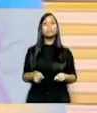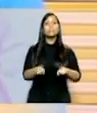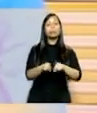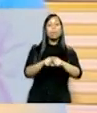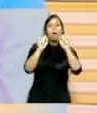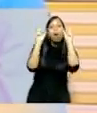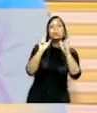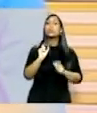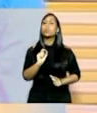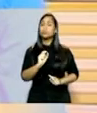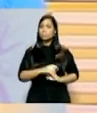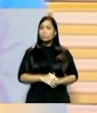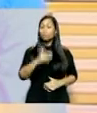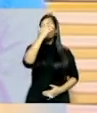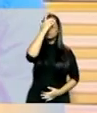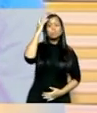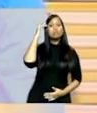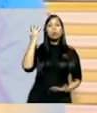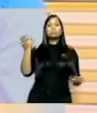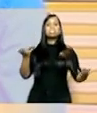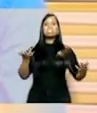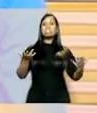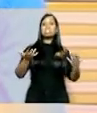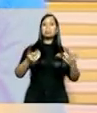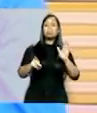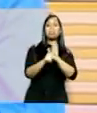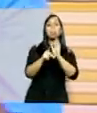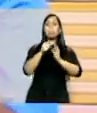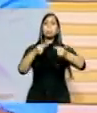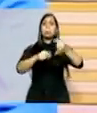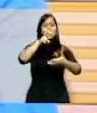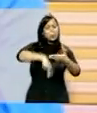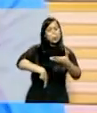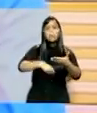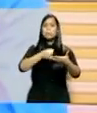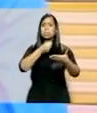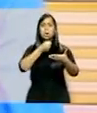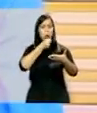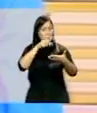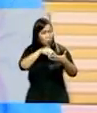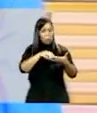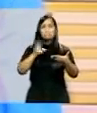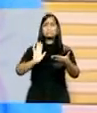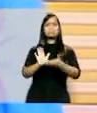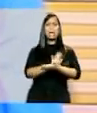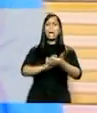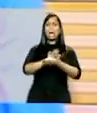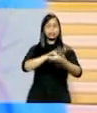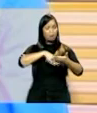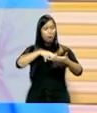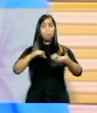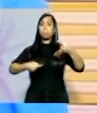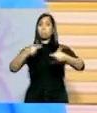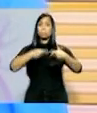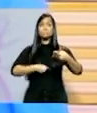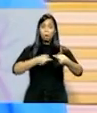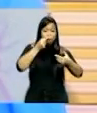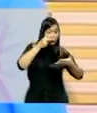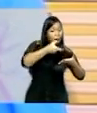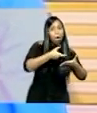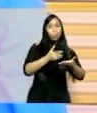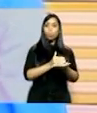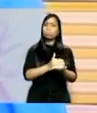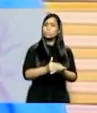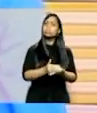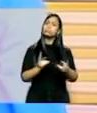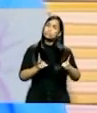chamou a atenção de pessoas que não lidavam com o campo político, que não liam matérias sobre política no jornal e passaram a se interessar por isso. Eu acho que